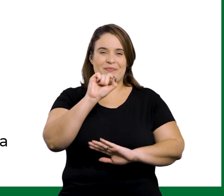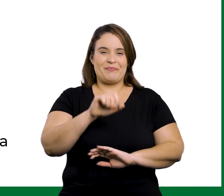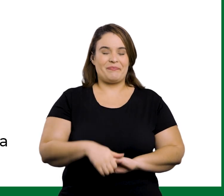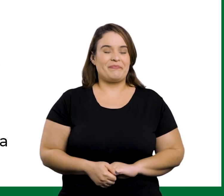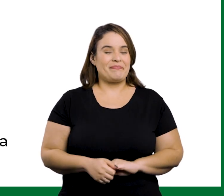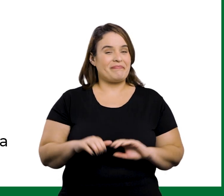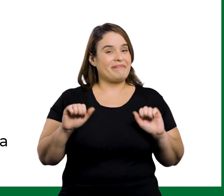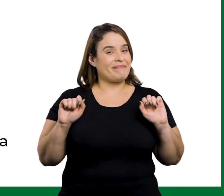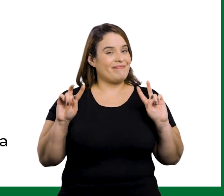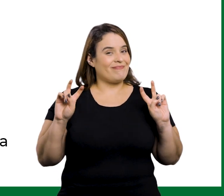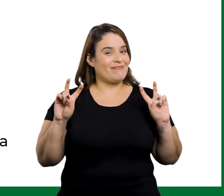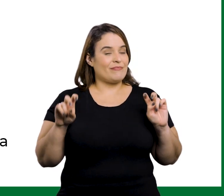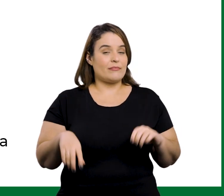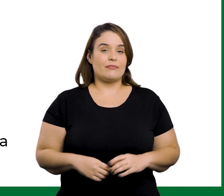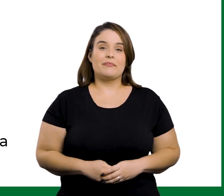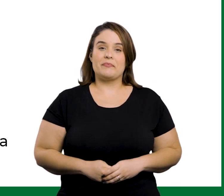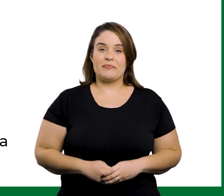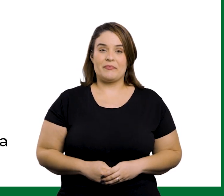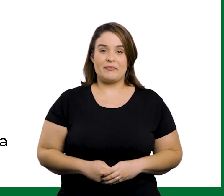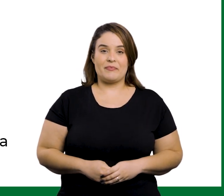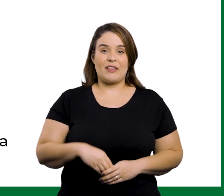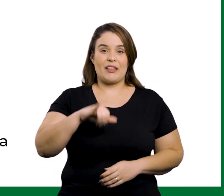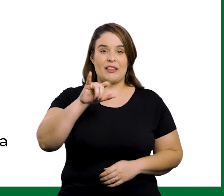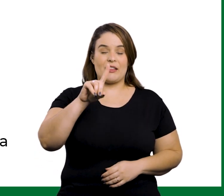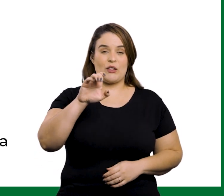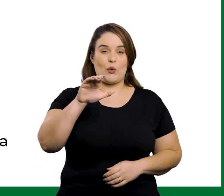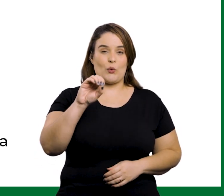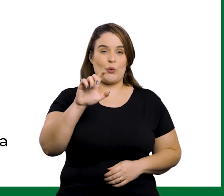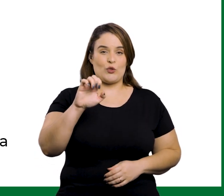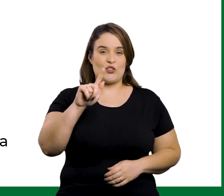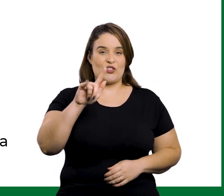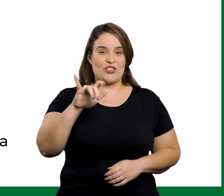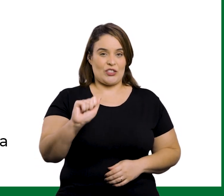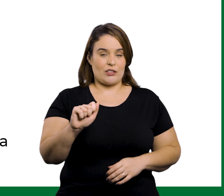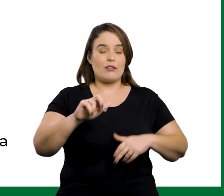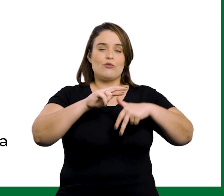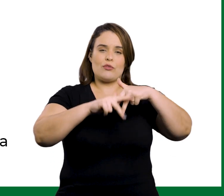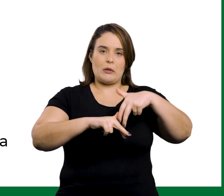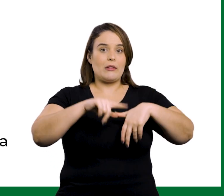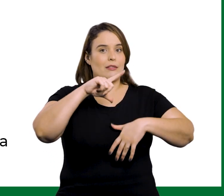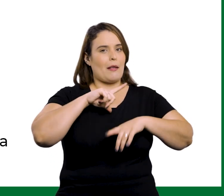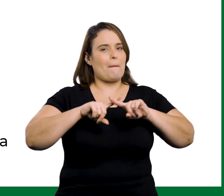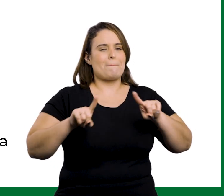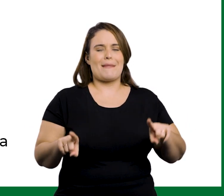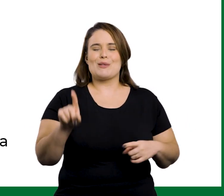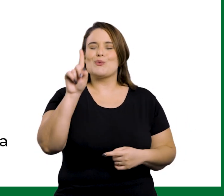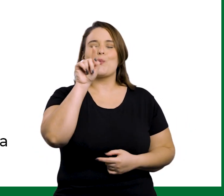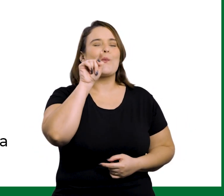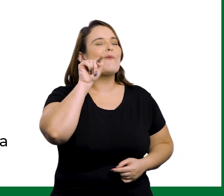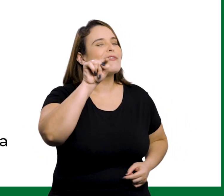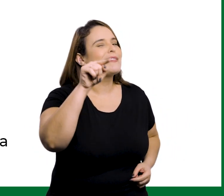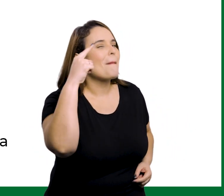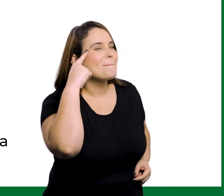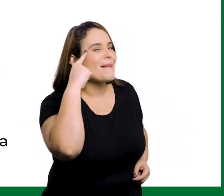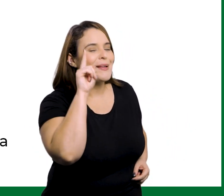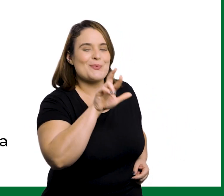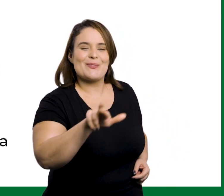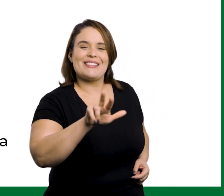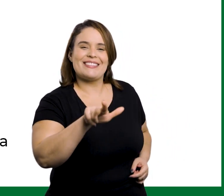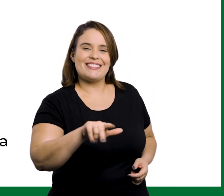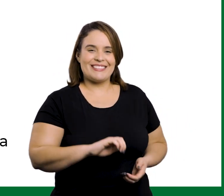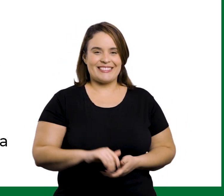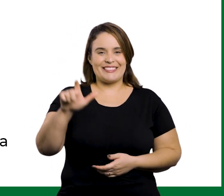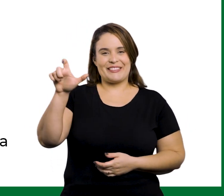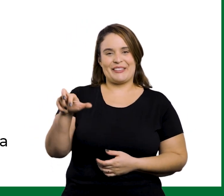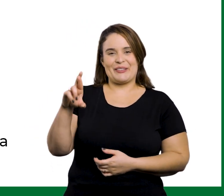capítulo A, abre aspas, ideologia de gênero, fecha aspas, existe, mas não é aquilo que você pensa que é, de